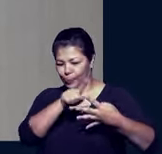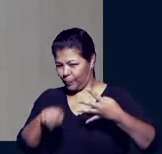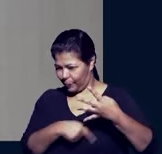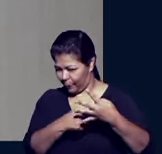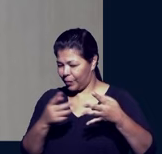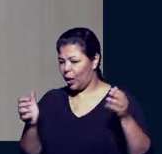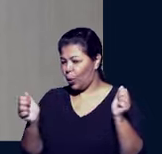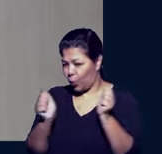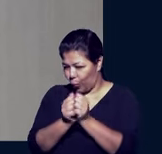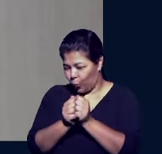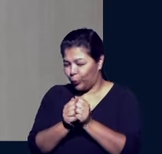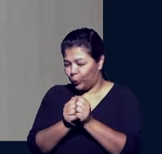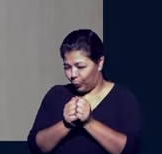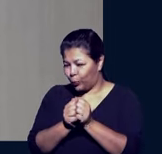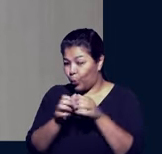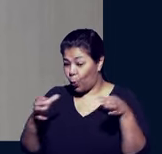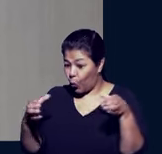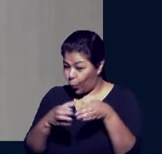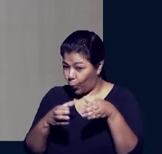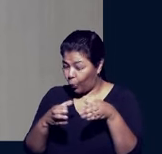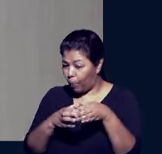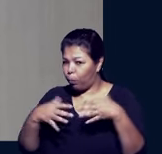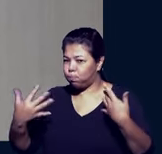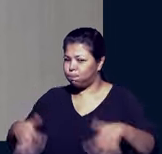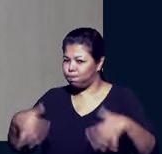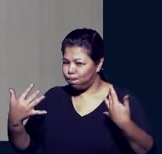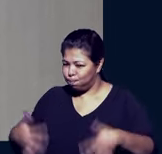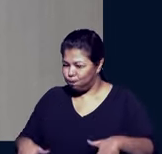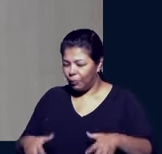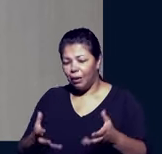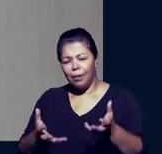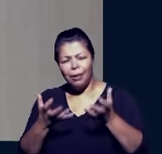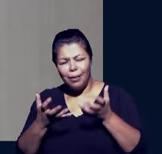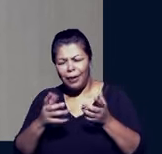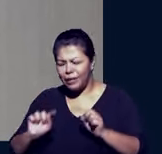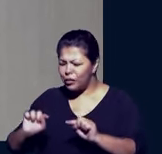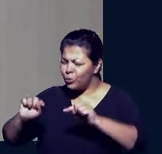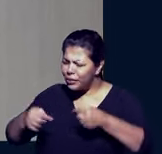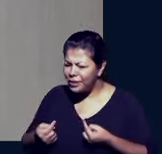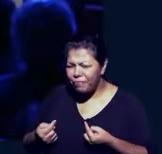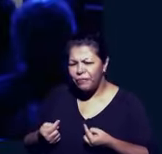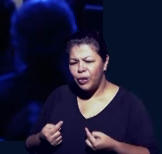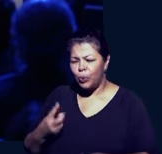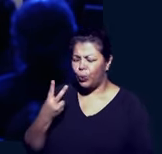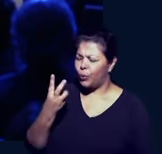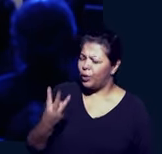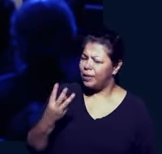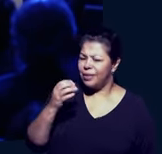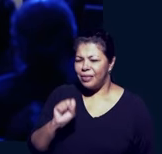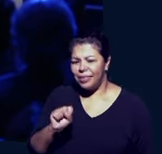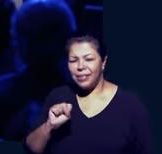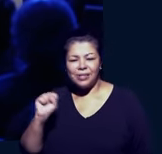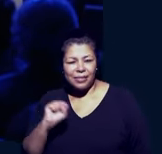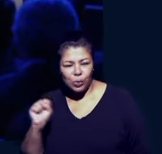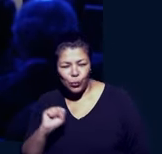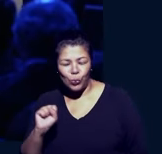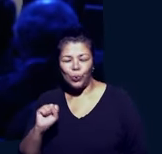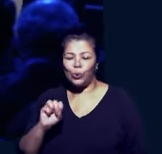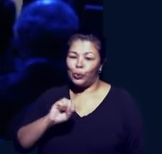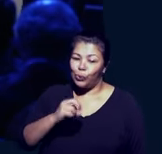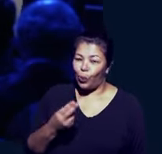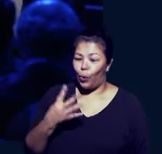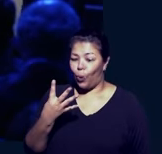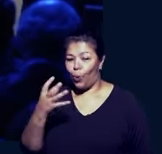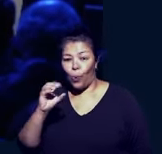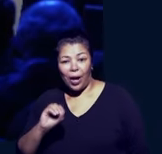um grupo diverso eu queria fazer um Desafio em 30 segundos 40 segundos cada um dizer Vai Ser